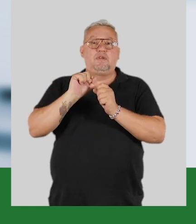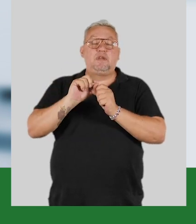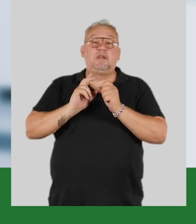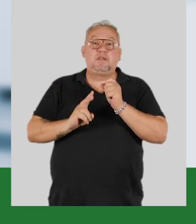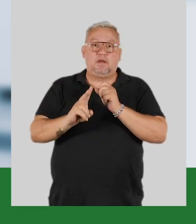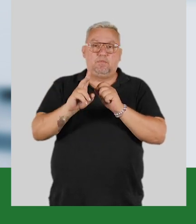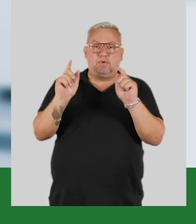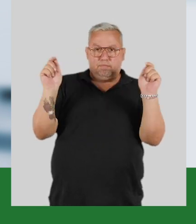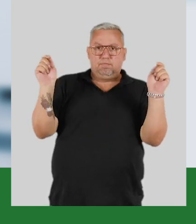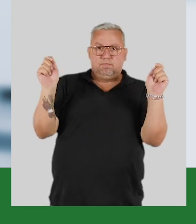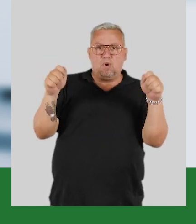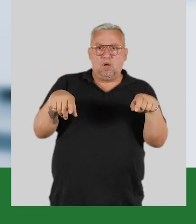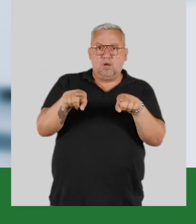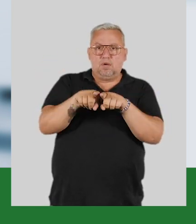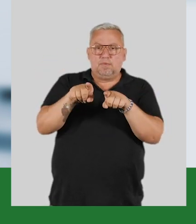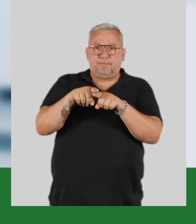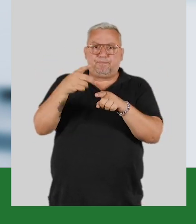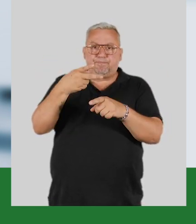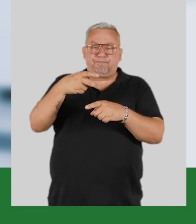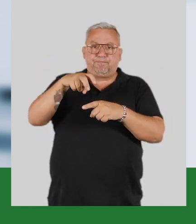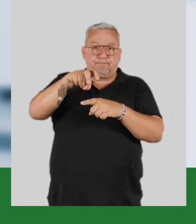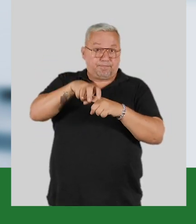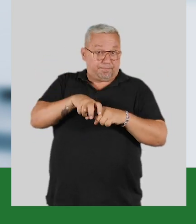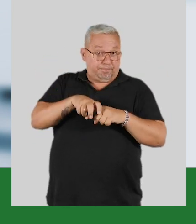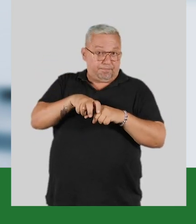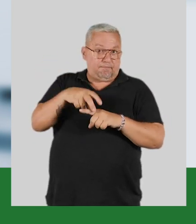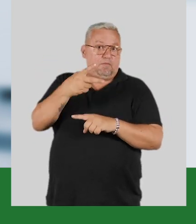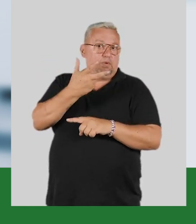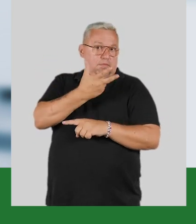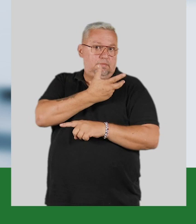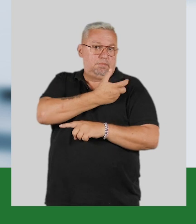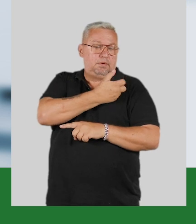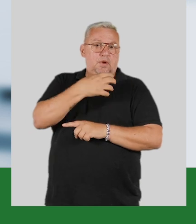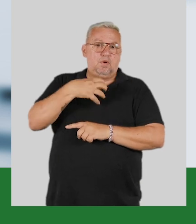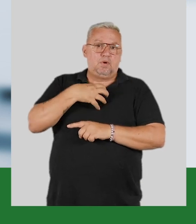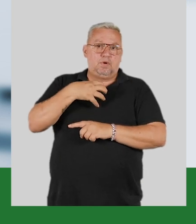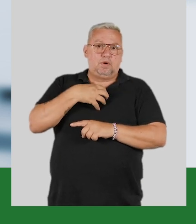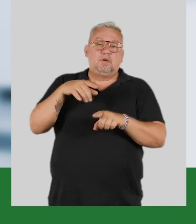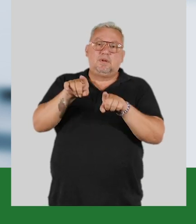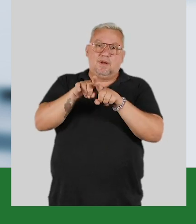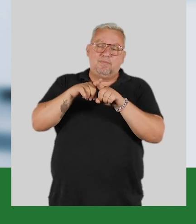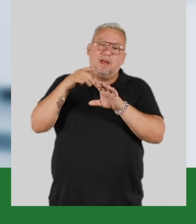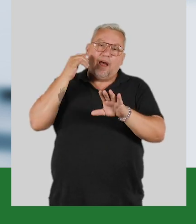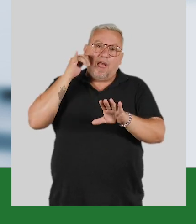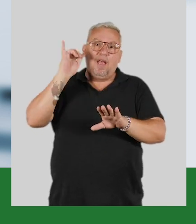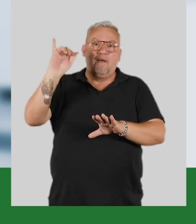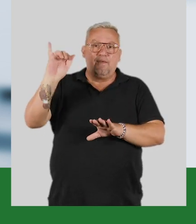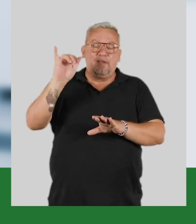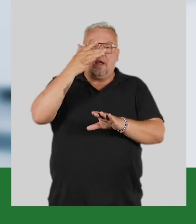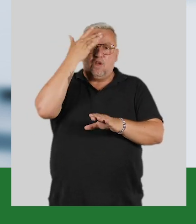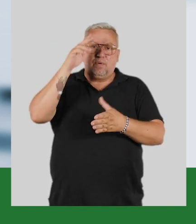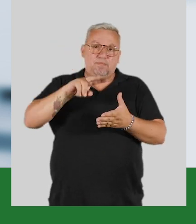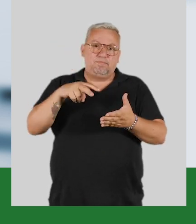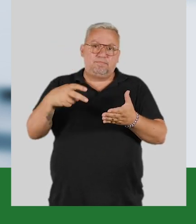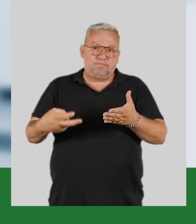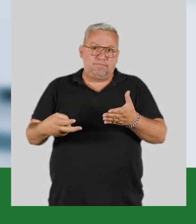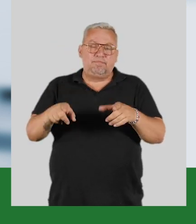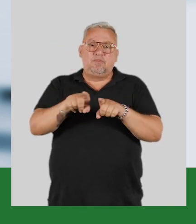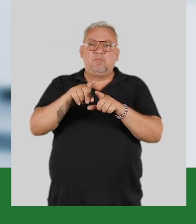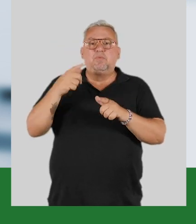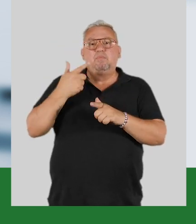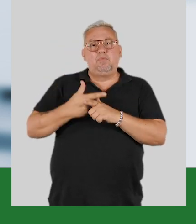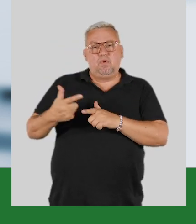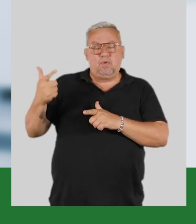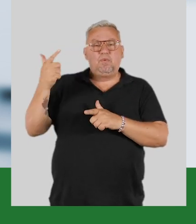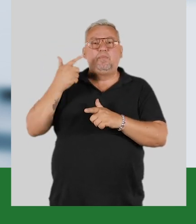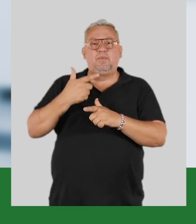sempre que possível vacinar a pessoa com ela sentada. É uma forma da gente, inclusive, evitar queda e evitar